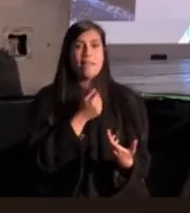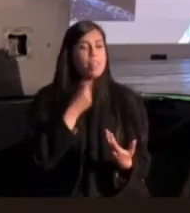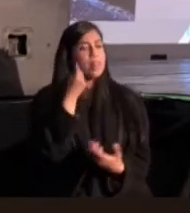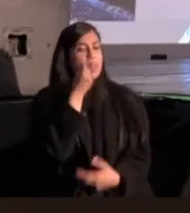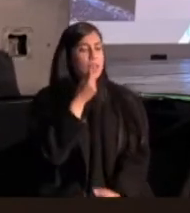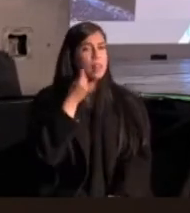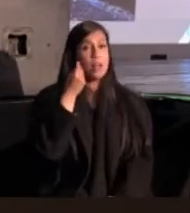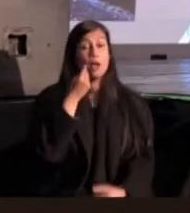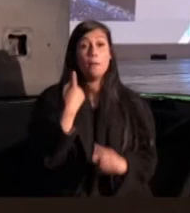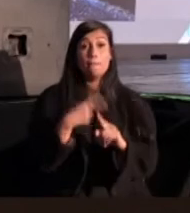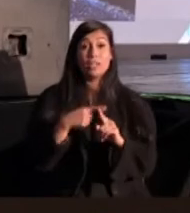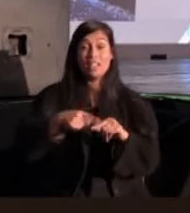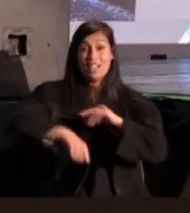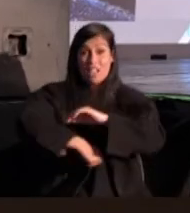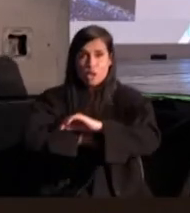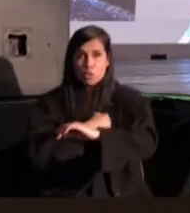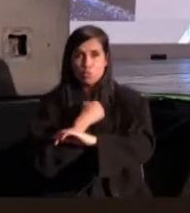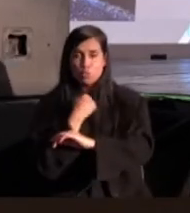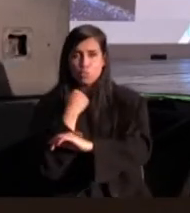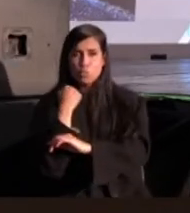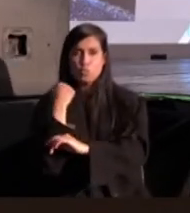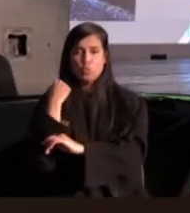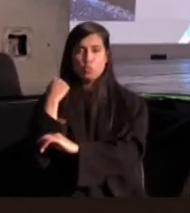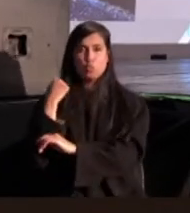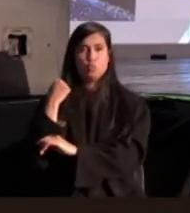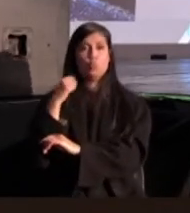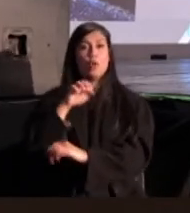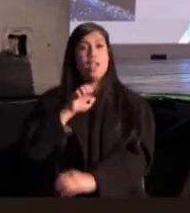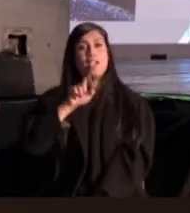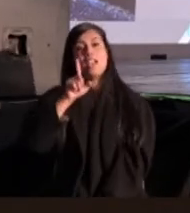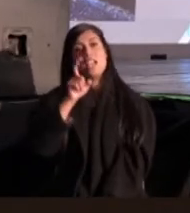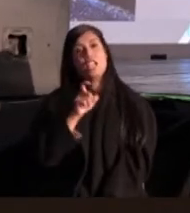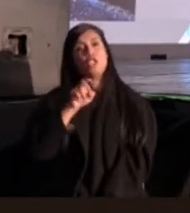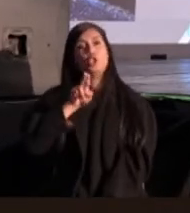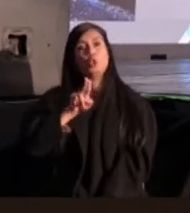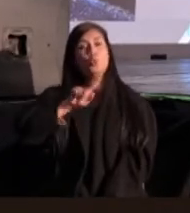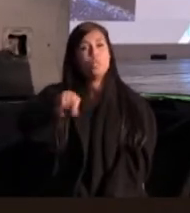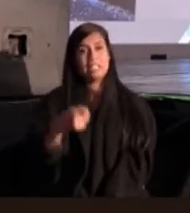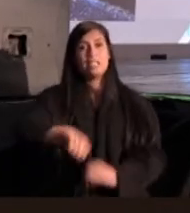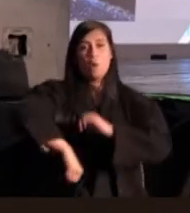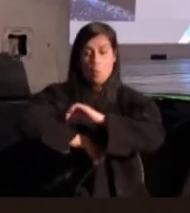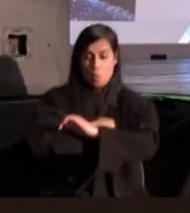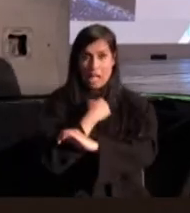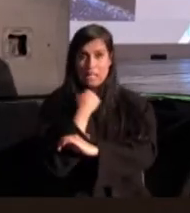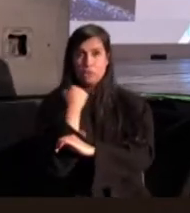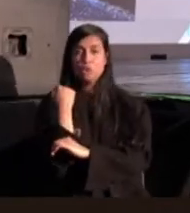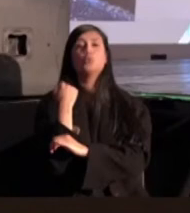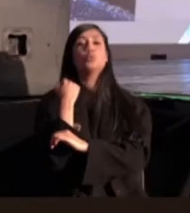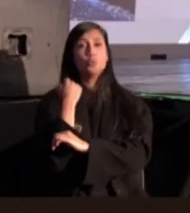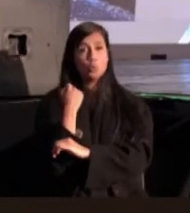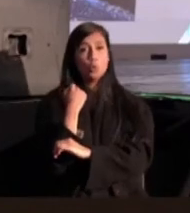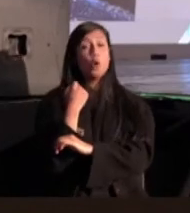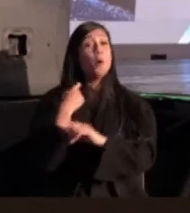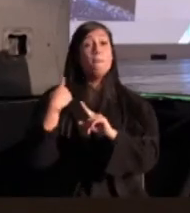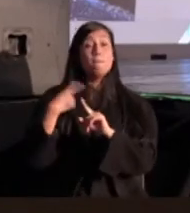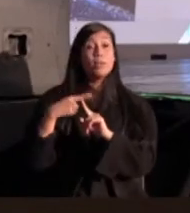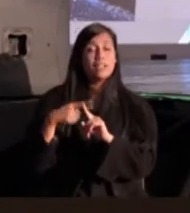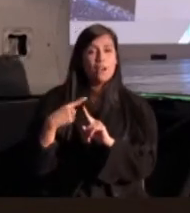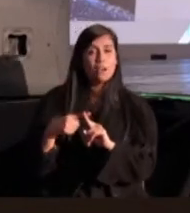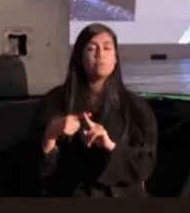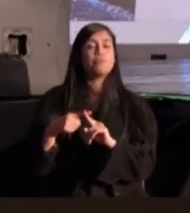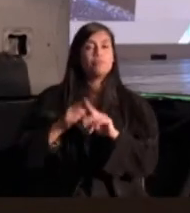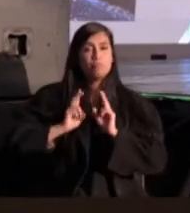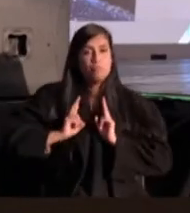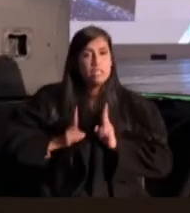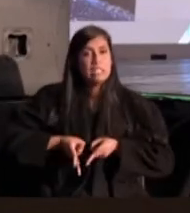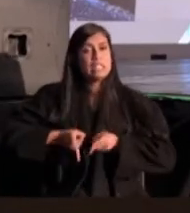porque Exu, de alguma forma, ele traduz justamente o mecanismo de funcionamento,